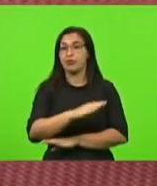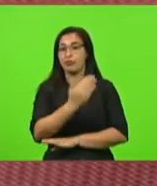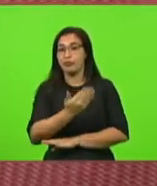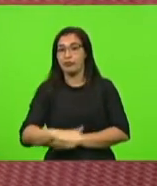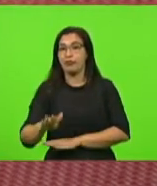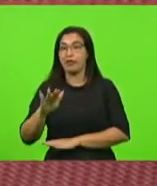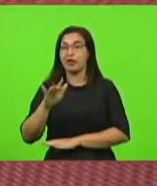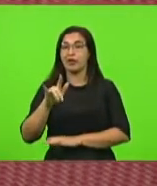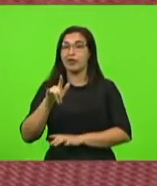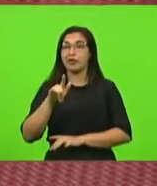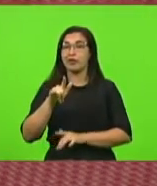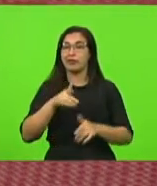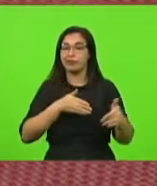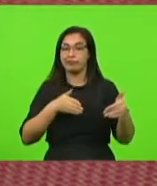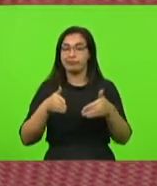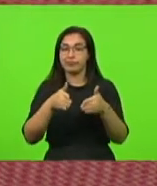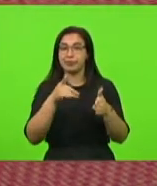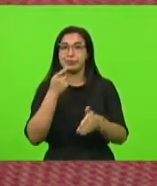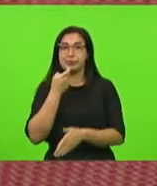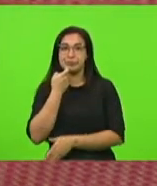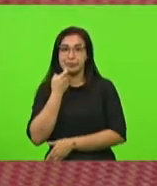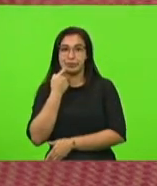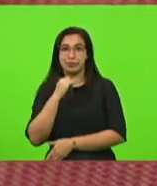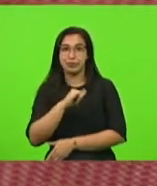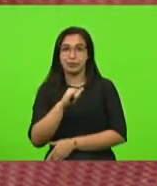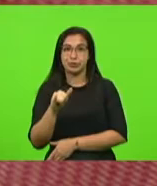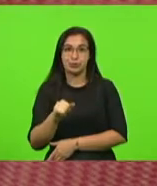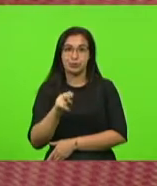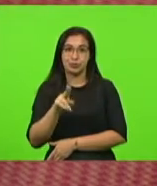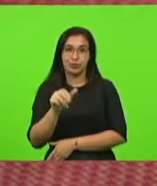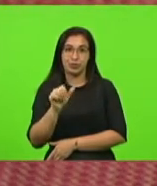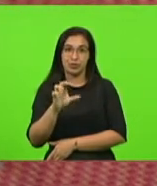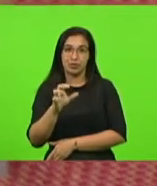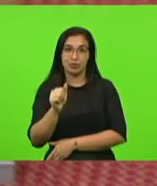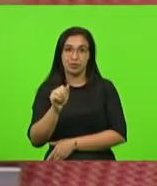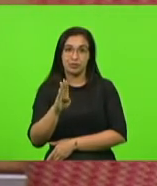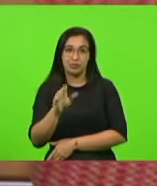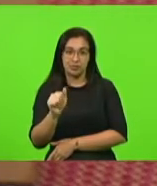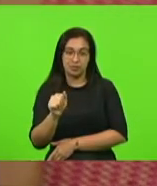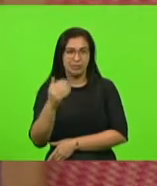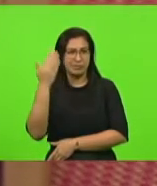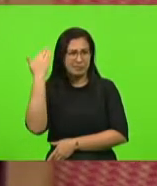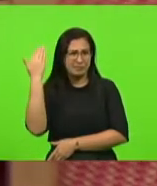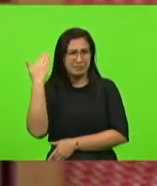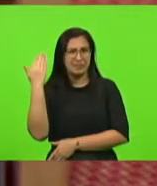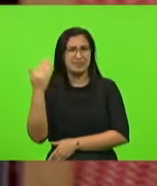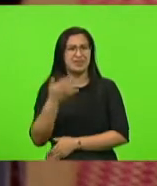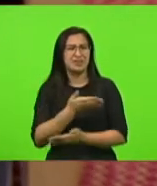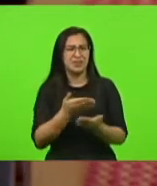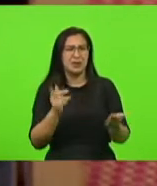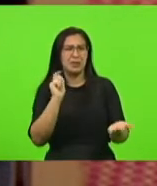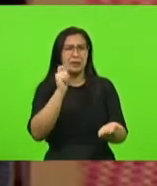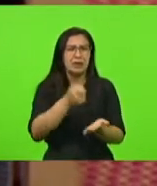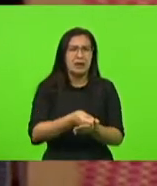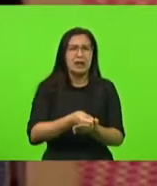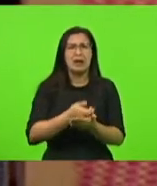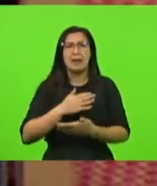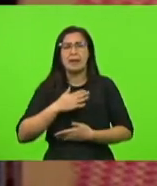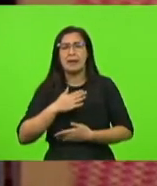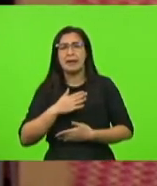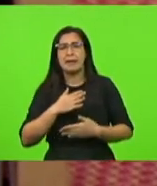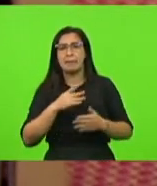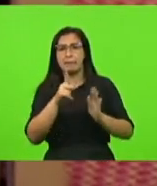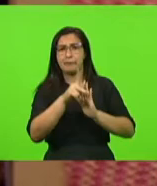de Joaçaba. E, na época, inclusive, os financiamentos habitacionais, Minha Casa Minha